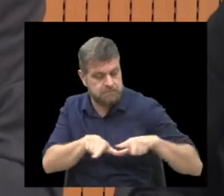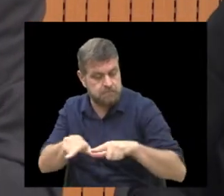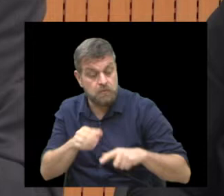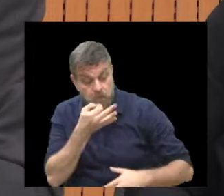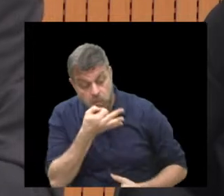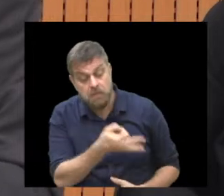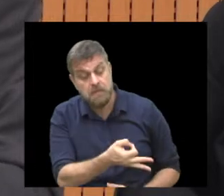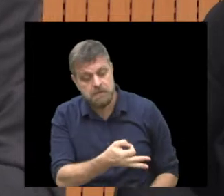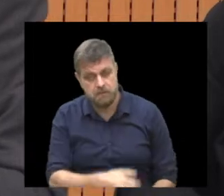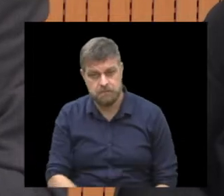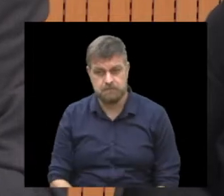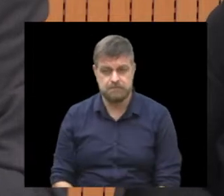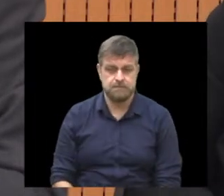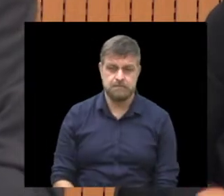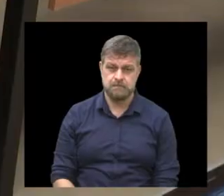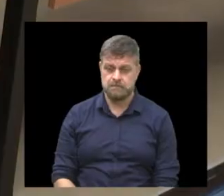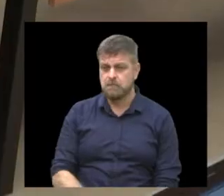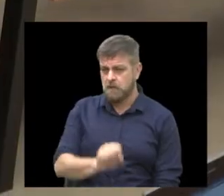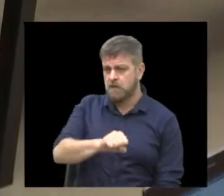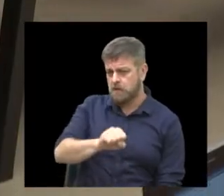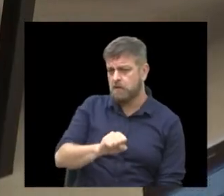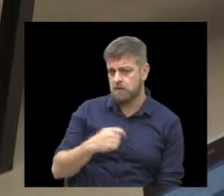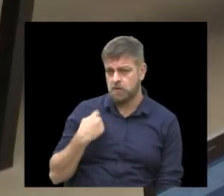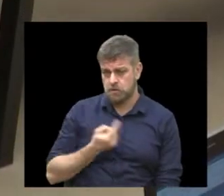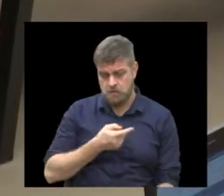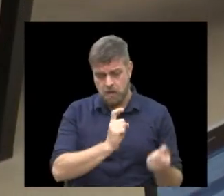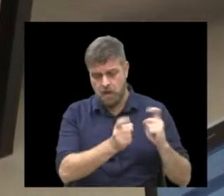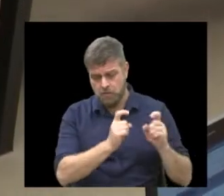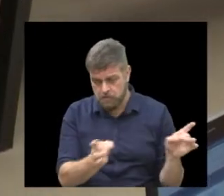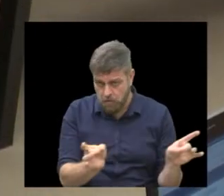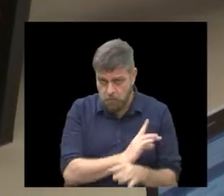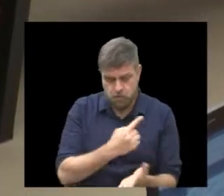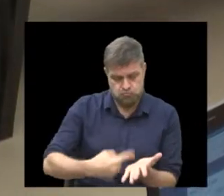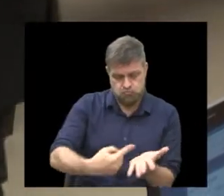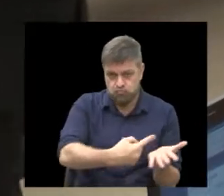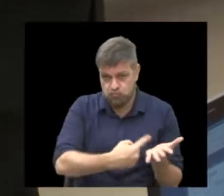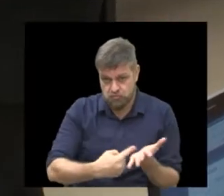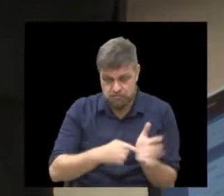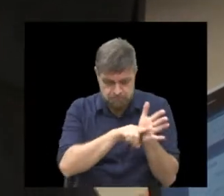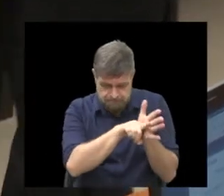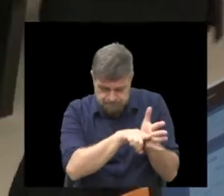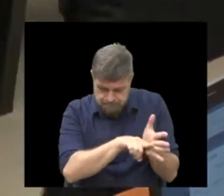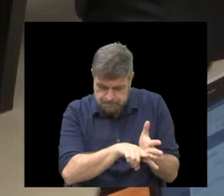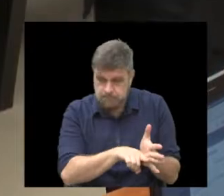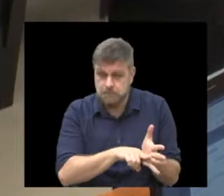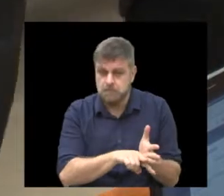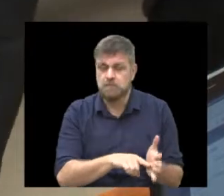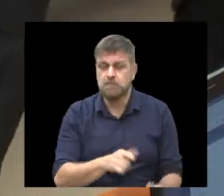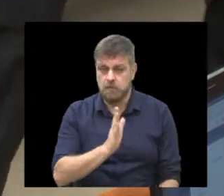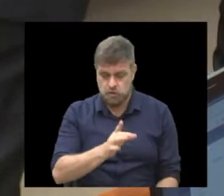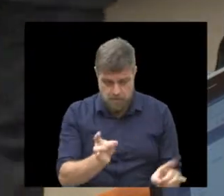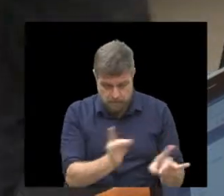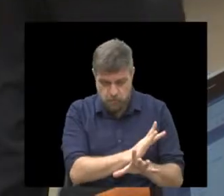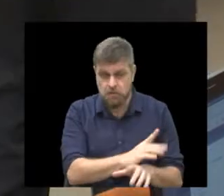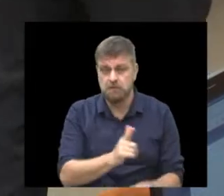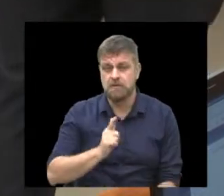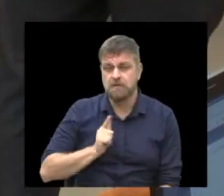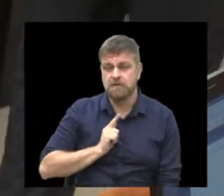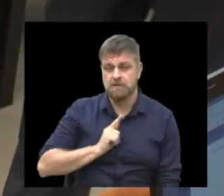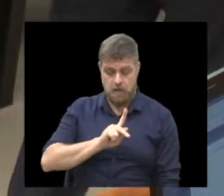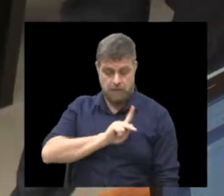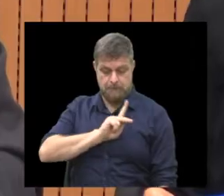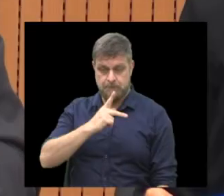parecer. Pois não, presidente, a Comissão de Honraria já analisou essa matéria, indica o vereador Dr. Paulo Haddad